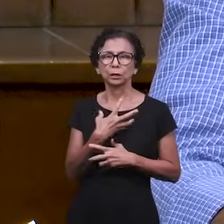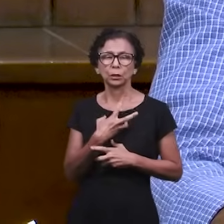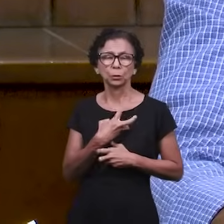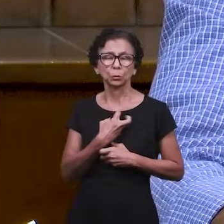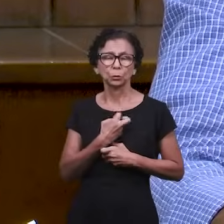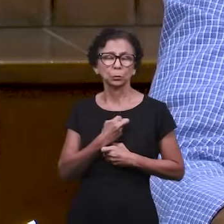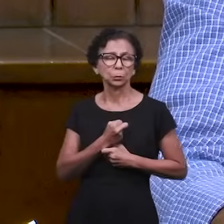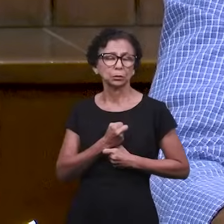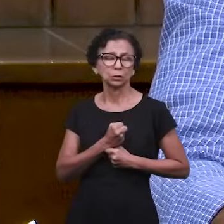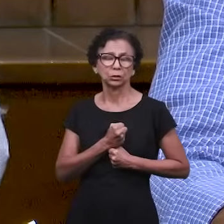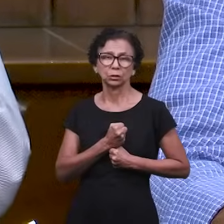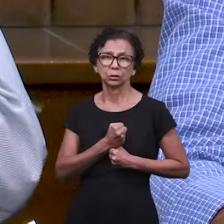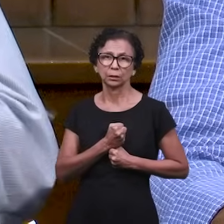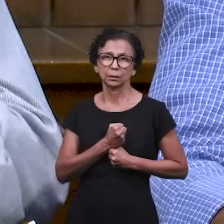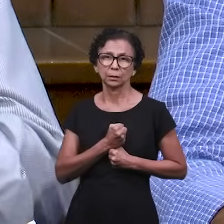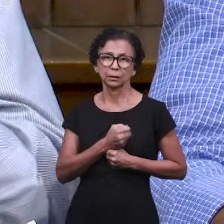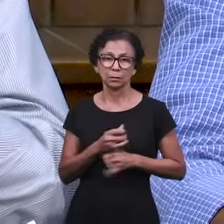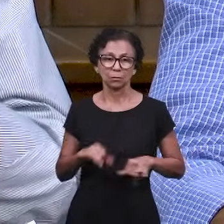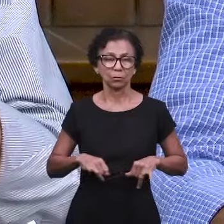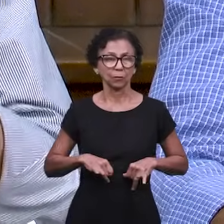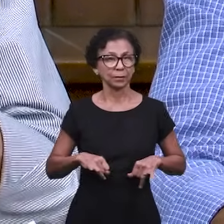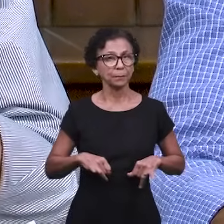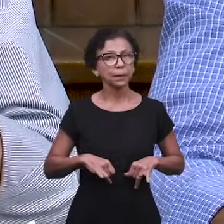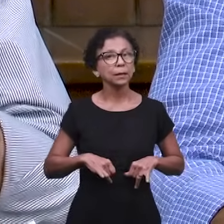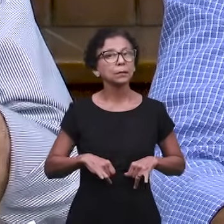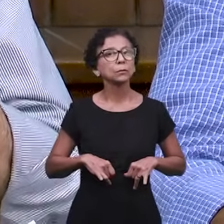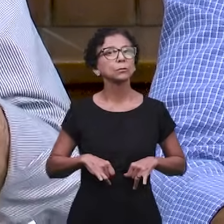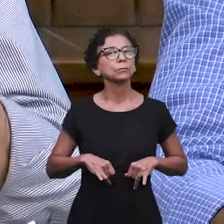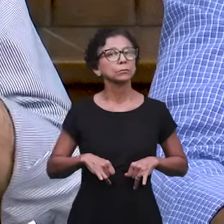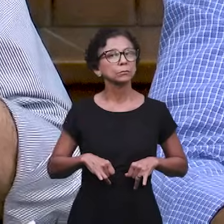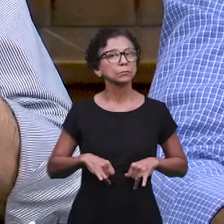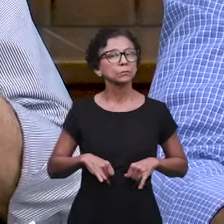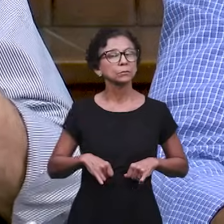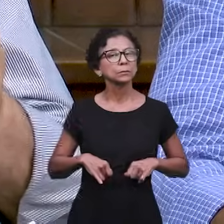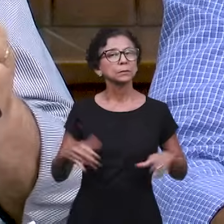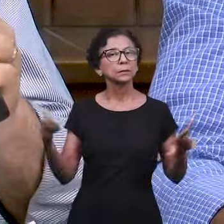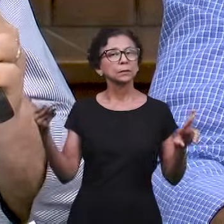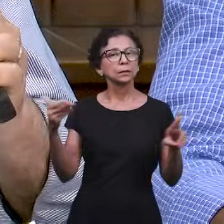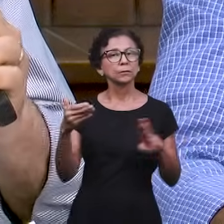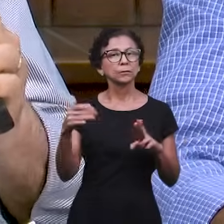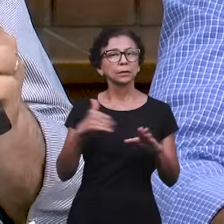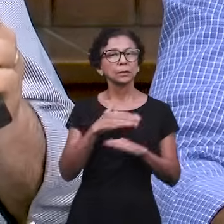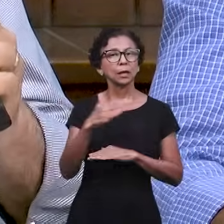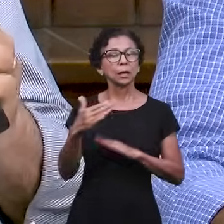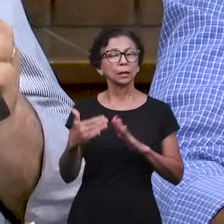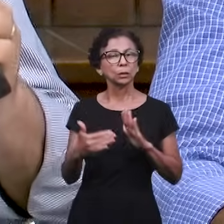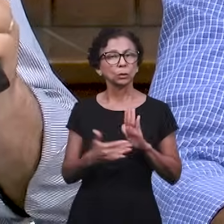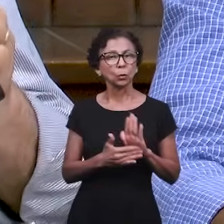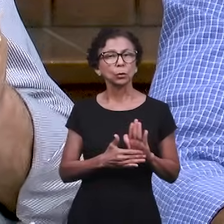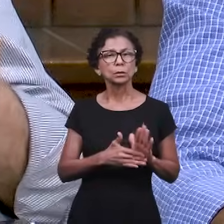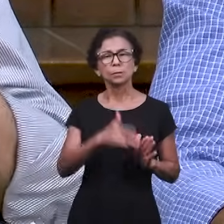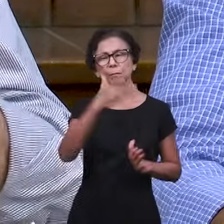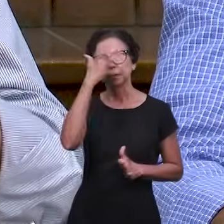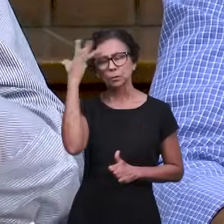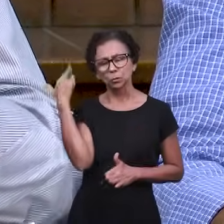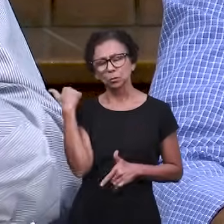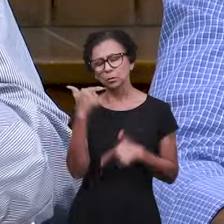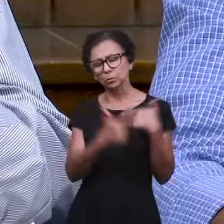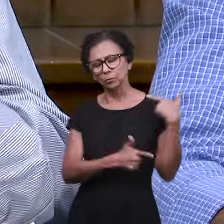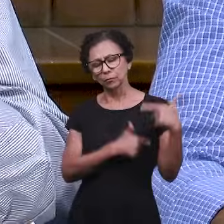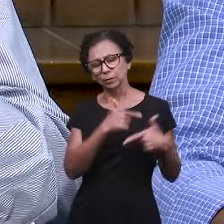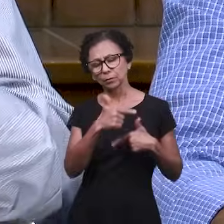o tempo de angústia. Se refere a todos aqueles que vieram de grandes lutas e